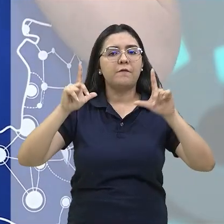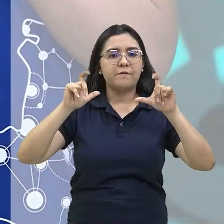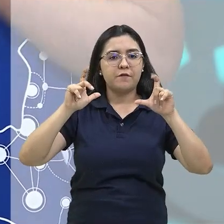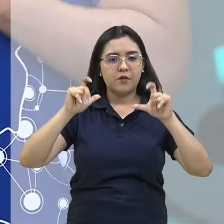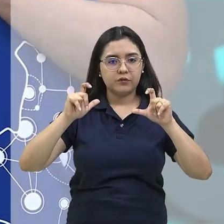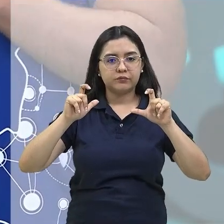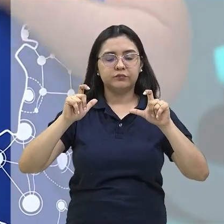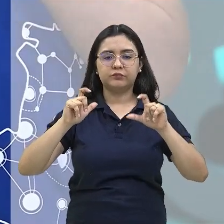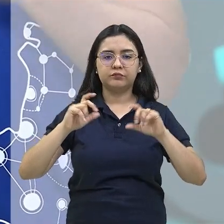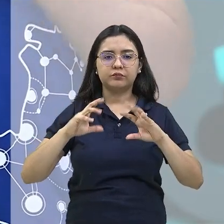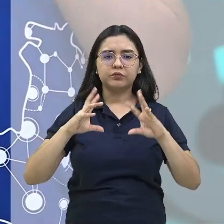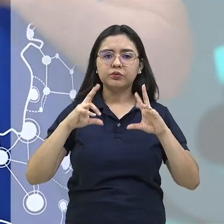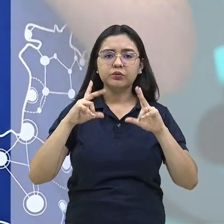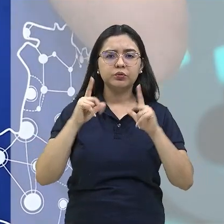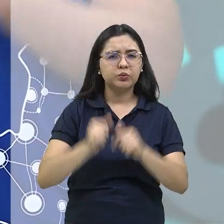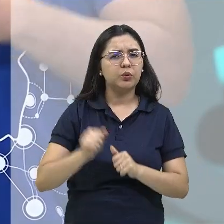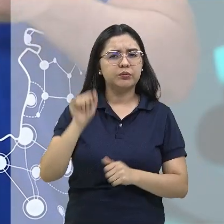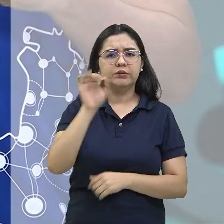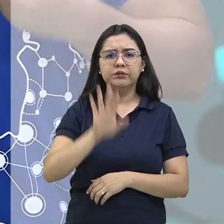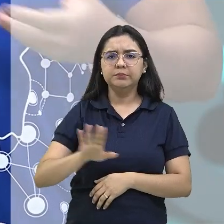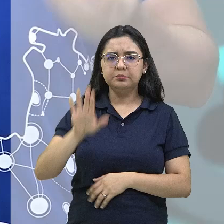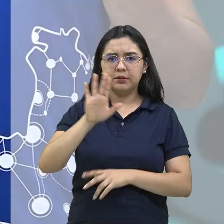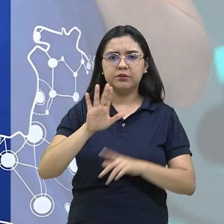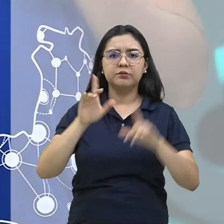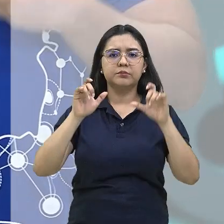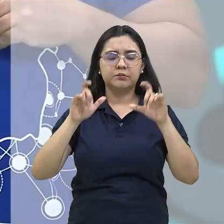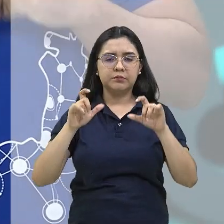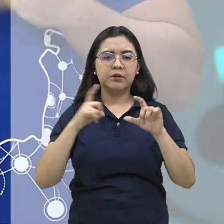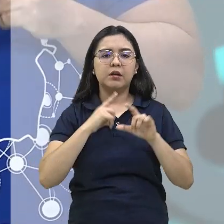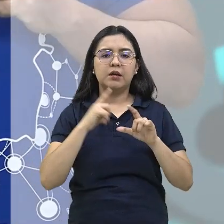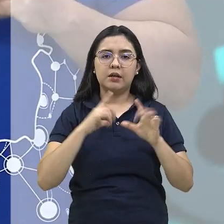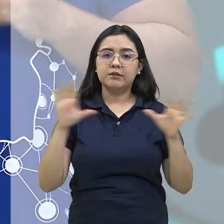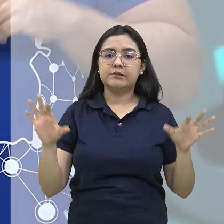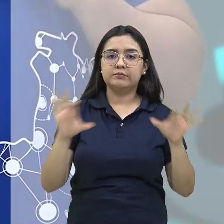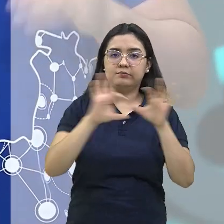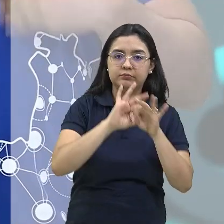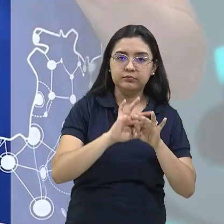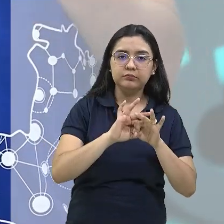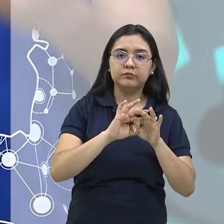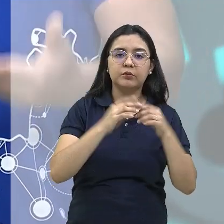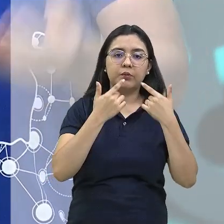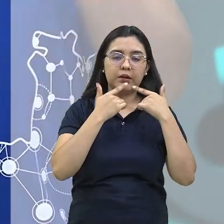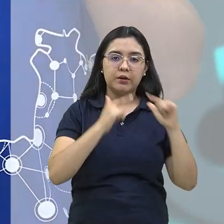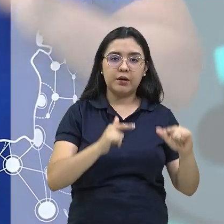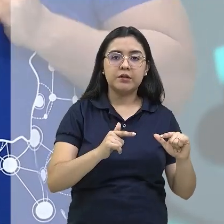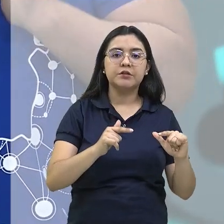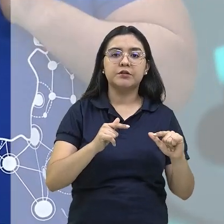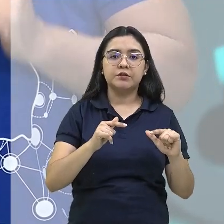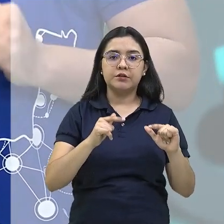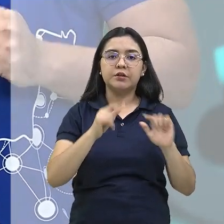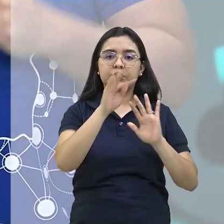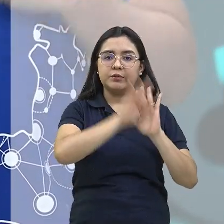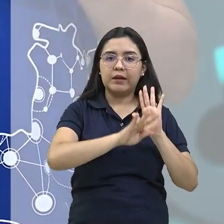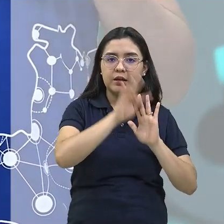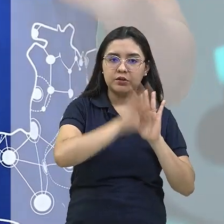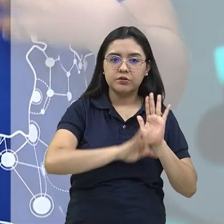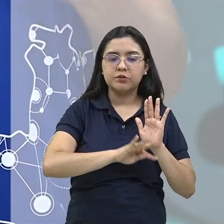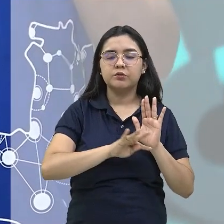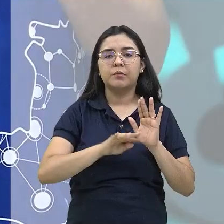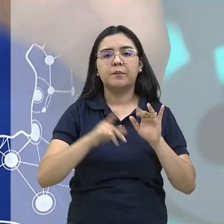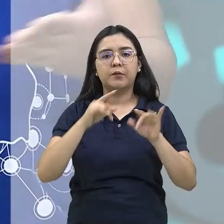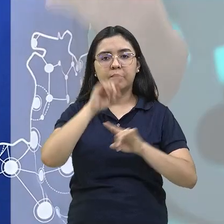fotos. Todas essas imagens, desenhos e fotos se articulam com a linguagem verbal para transmitir a mensagem,